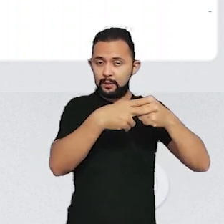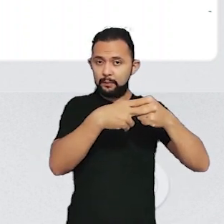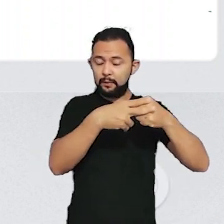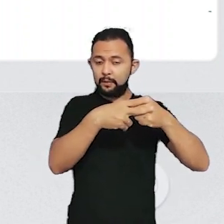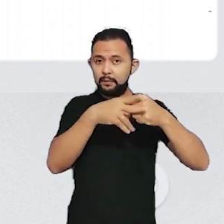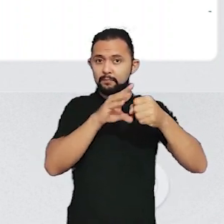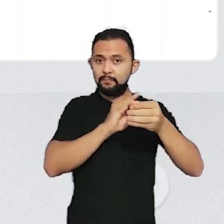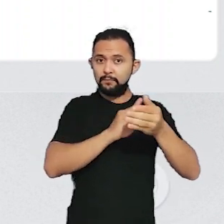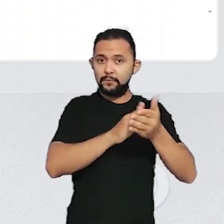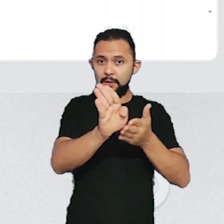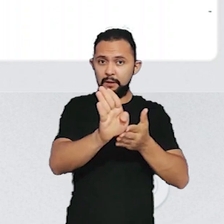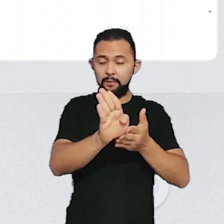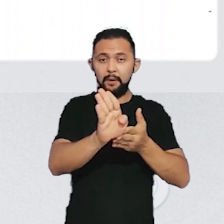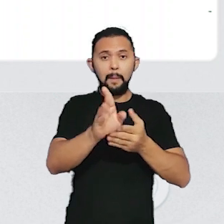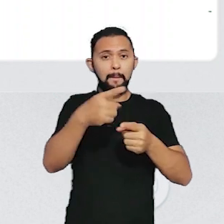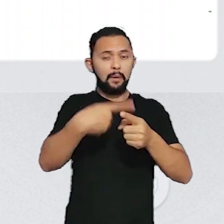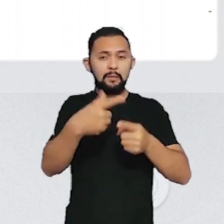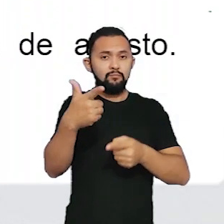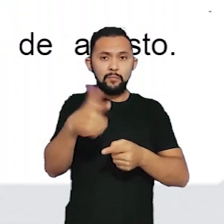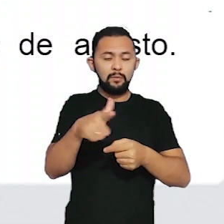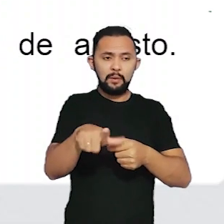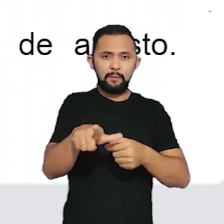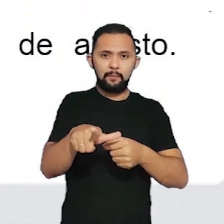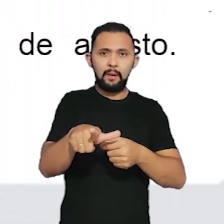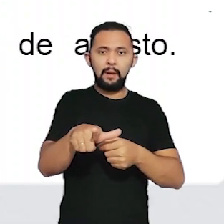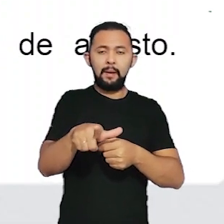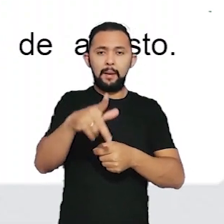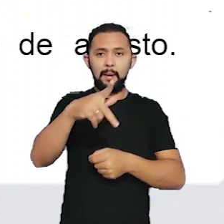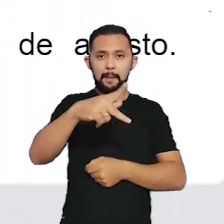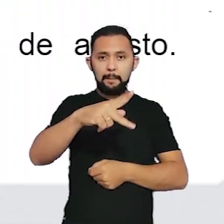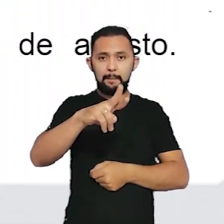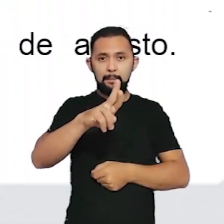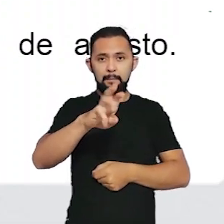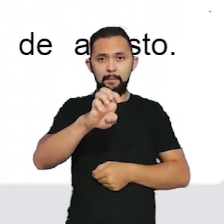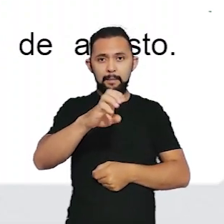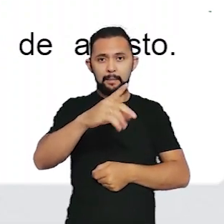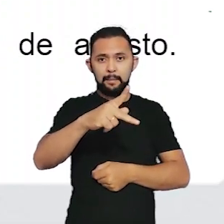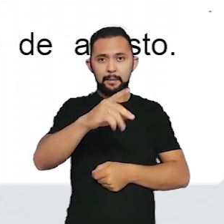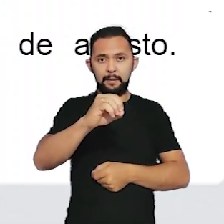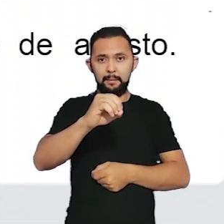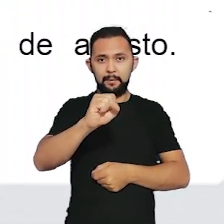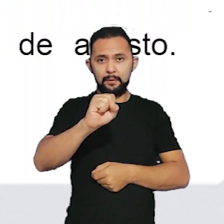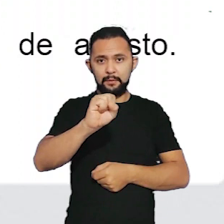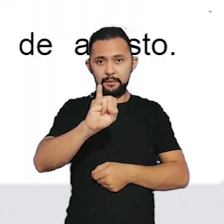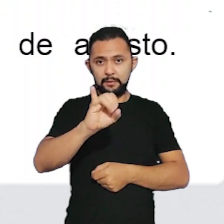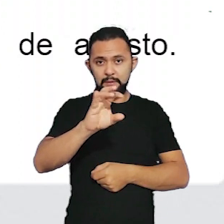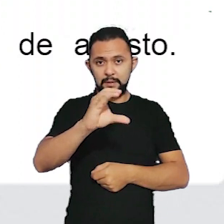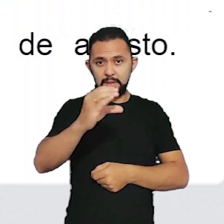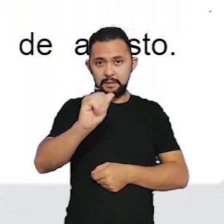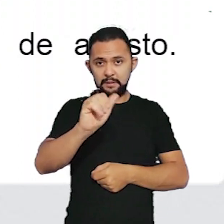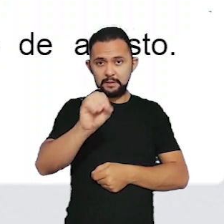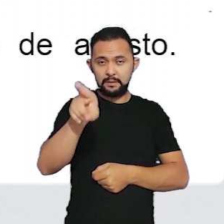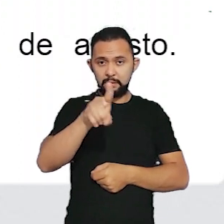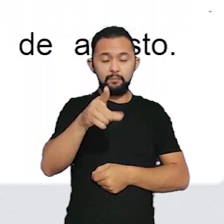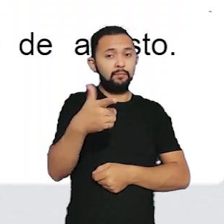É um complemento de um verbo sem preposição. Exemplo, nós desejamos que sua vida seja